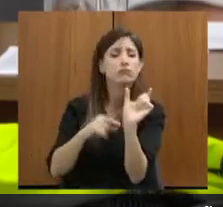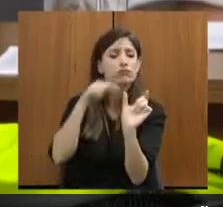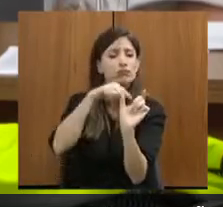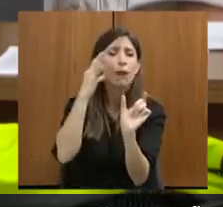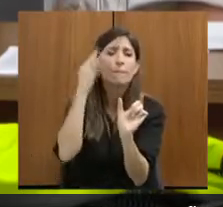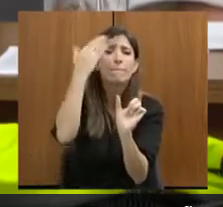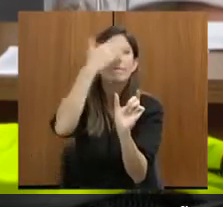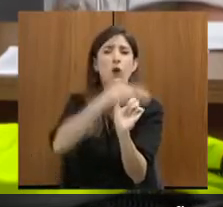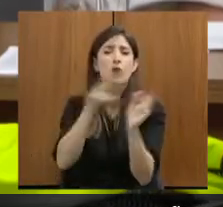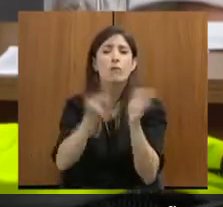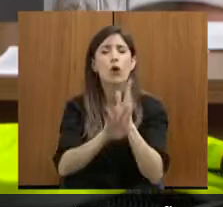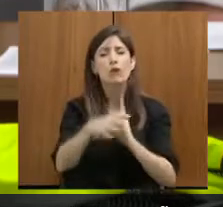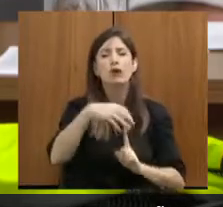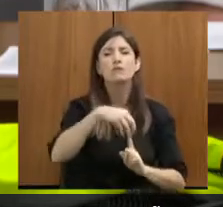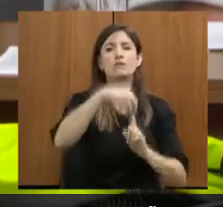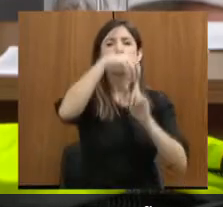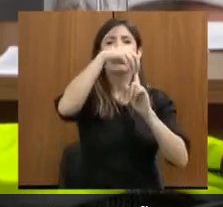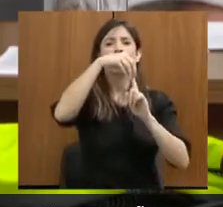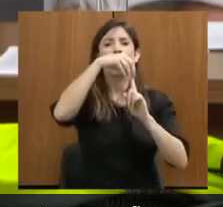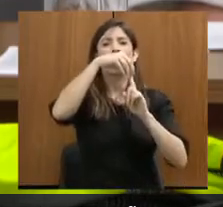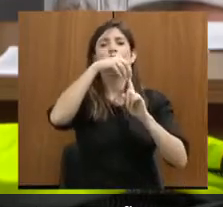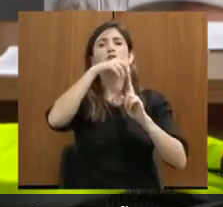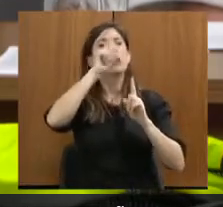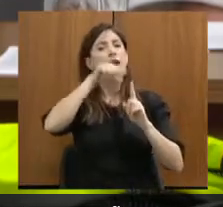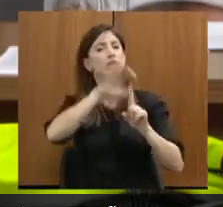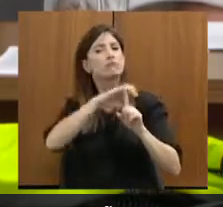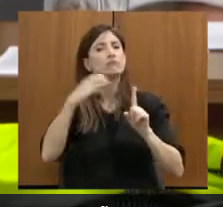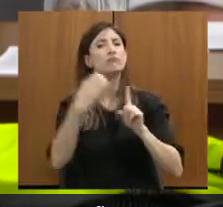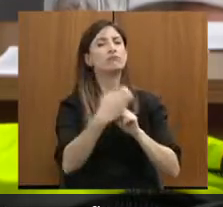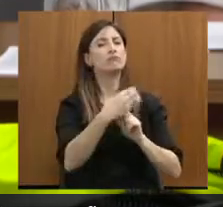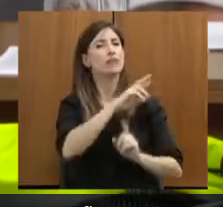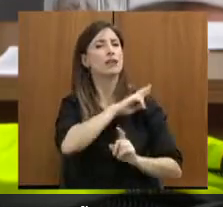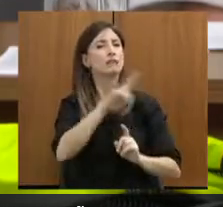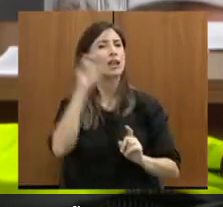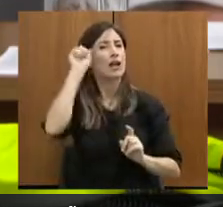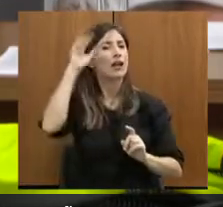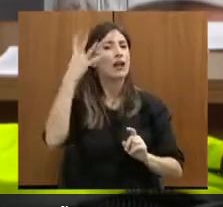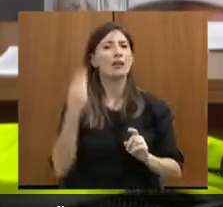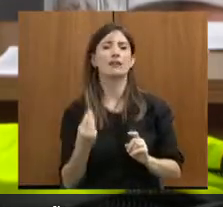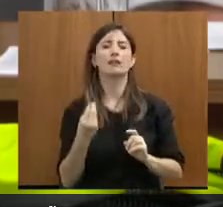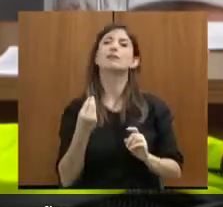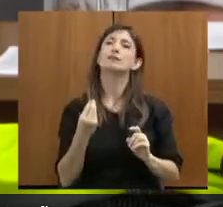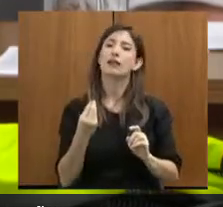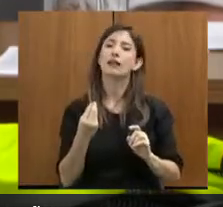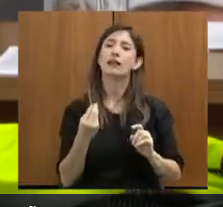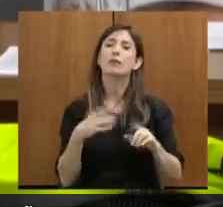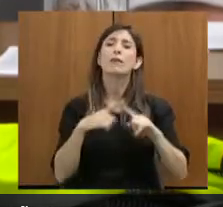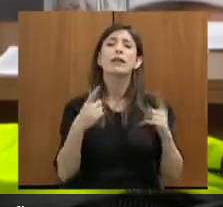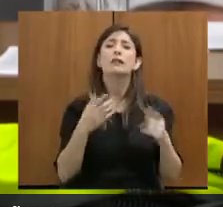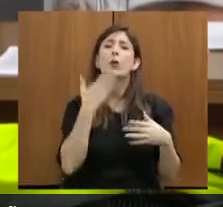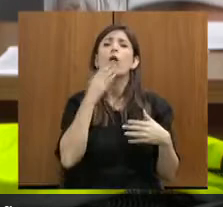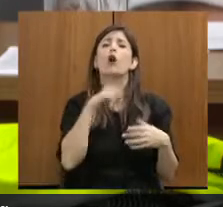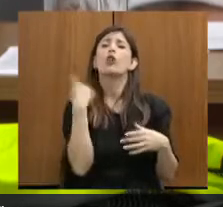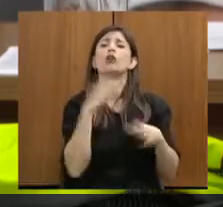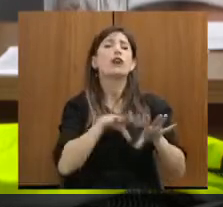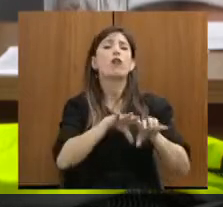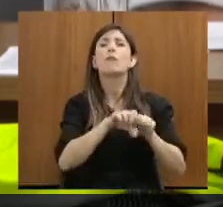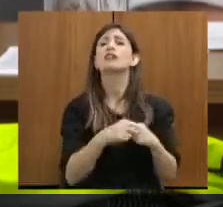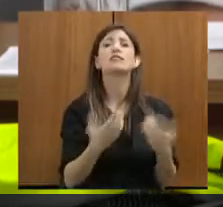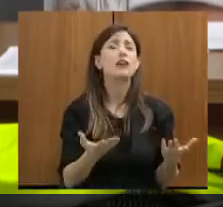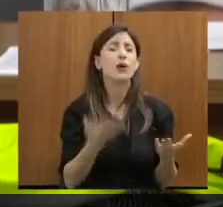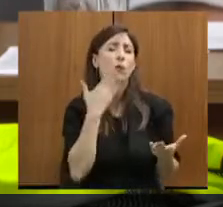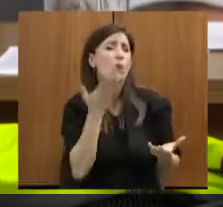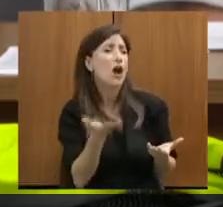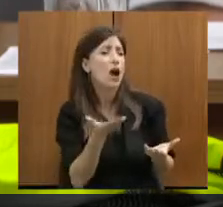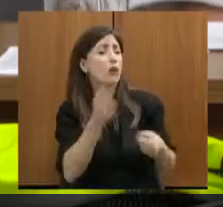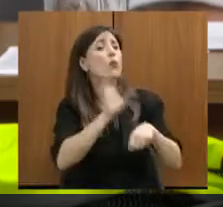né É claro que até as coisas mas onde que você poderia chegar qual que é a nossa formação eu desde que a minha vida inteira ao